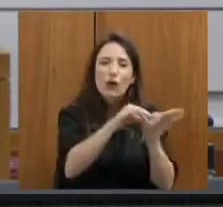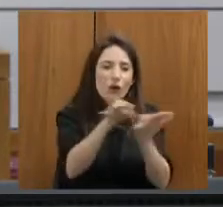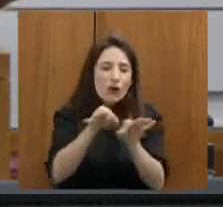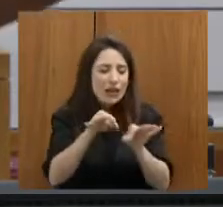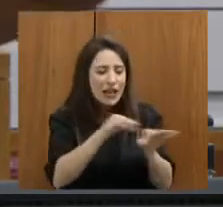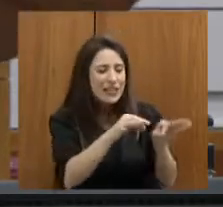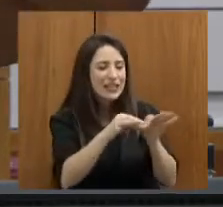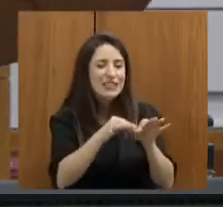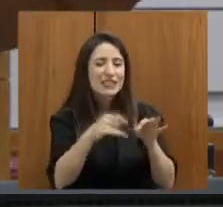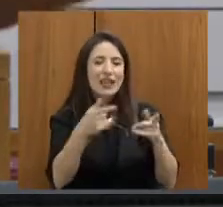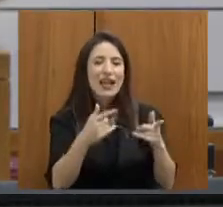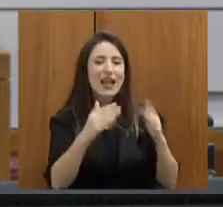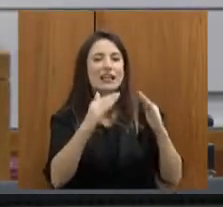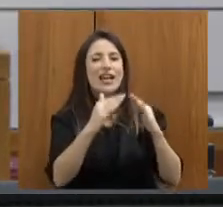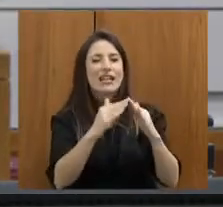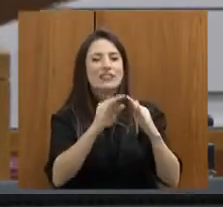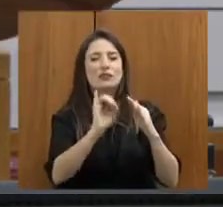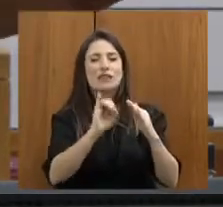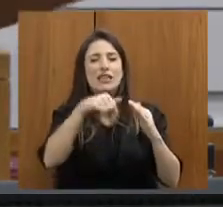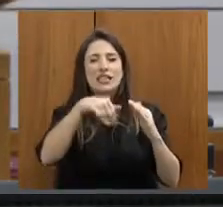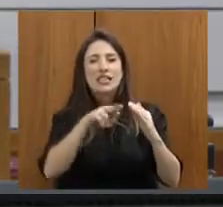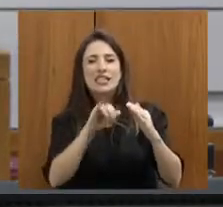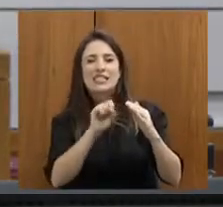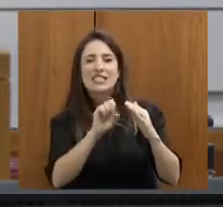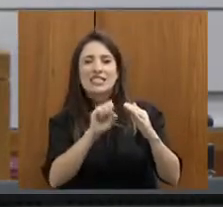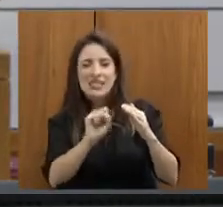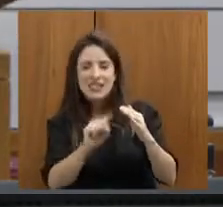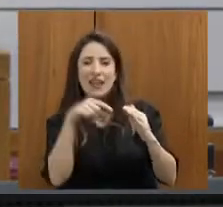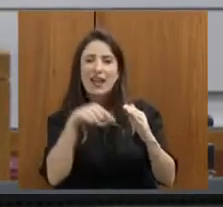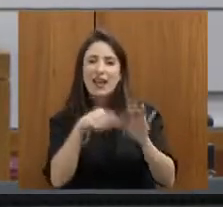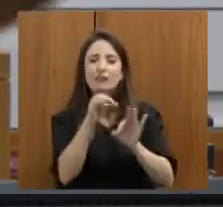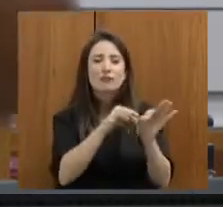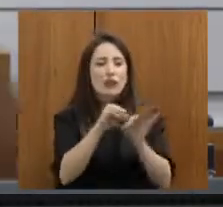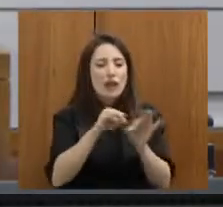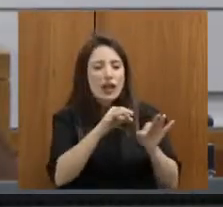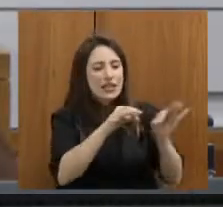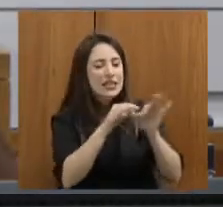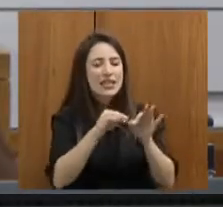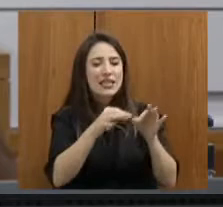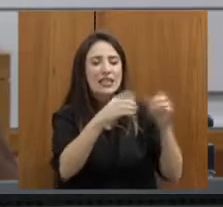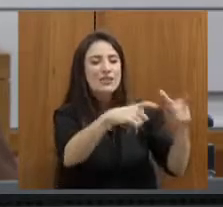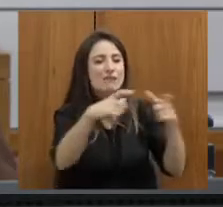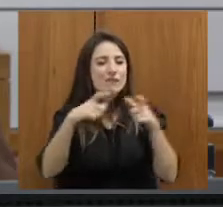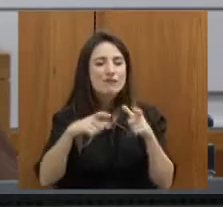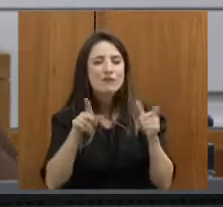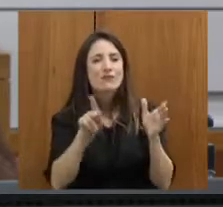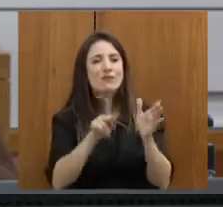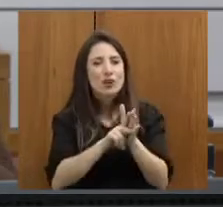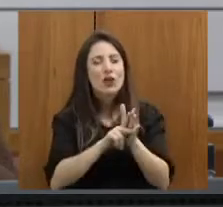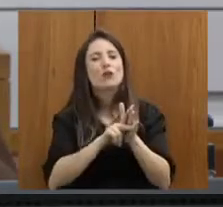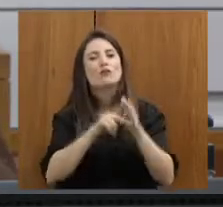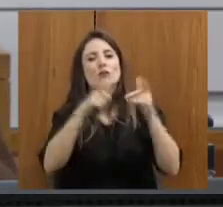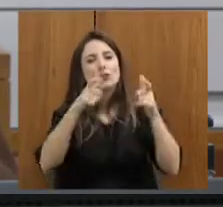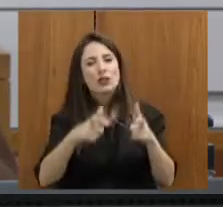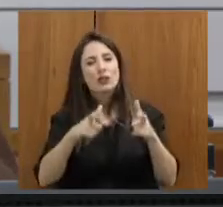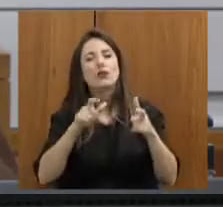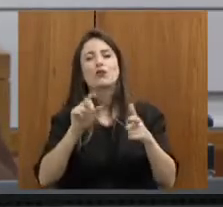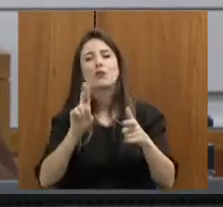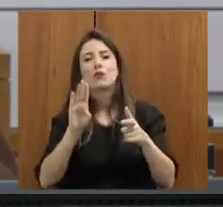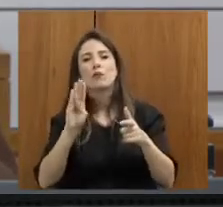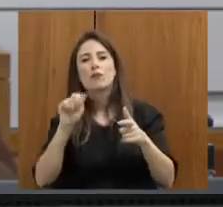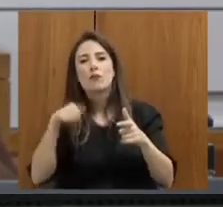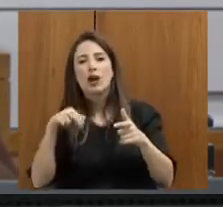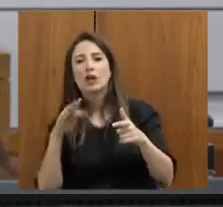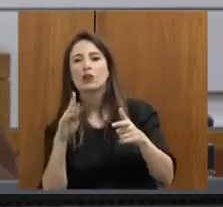né A Casa dos links dentro da organização dentro dos territórios bancos e aí nós temos língua